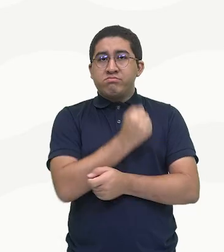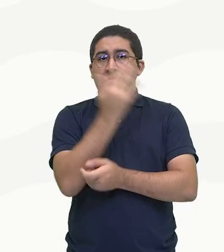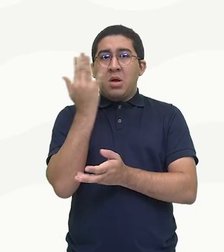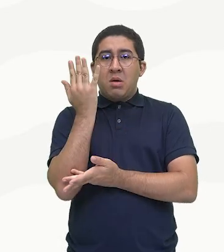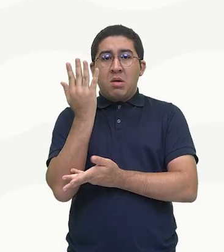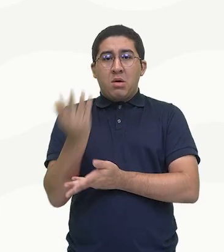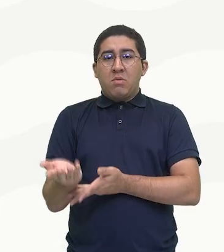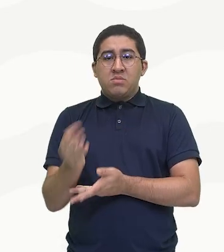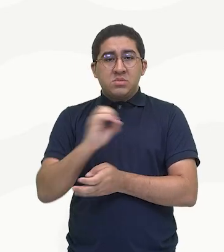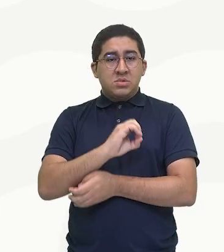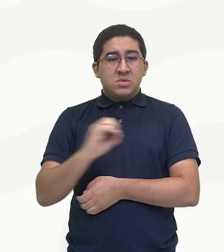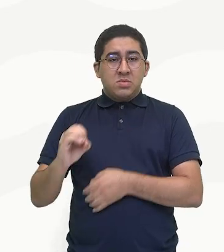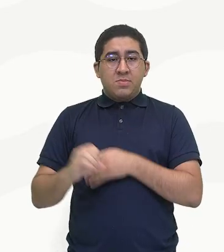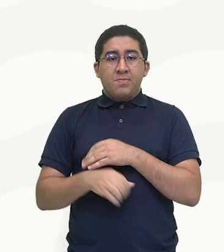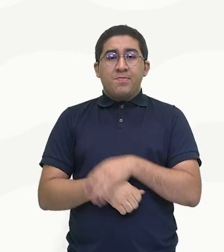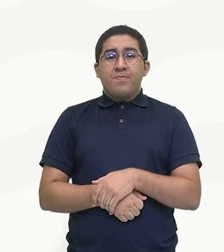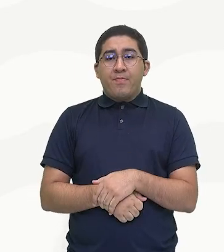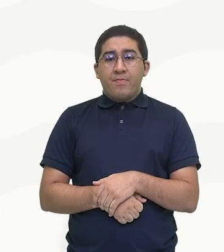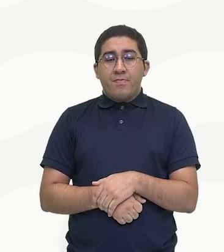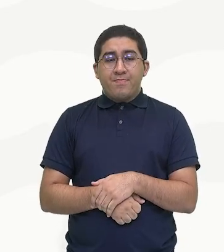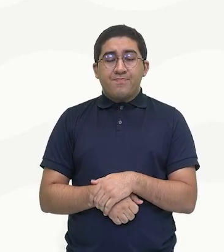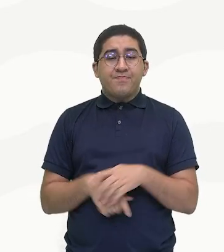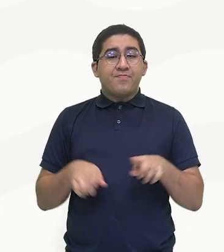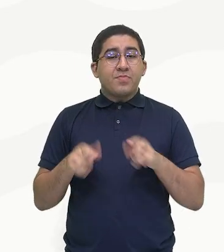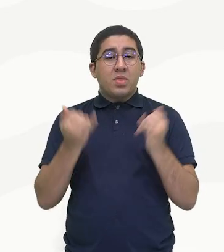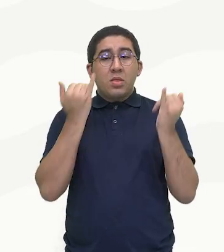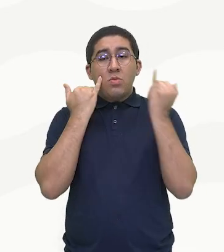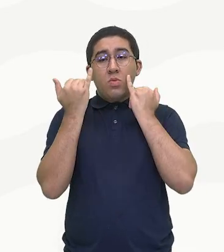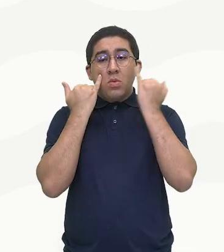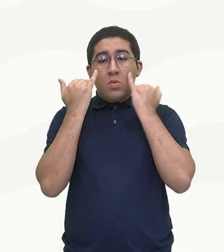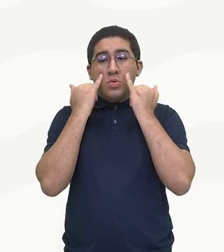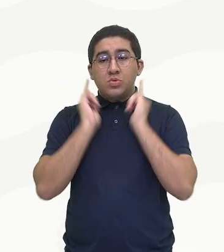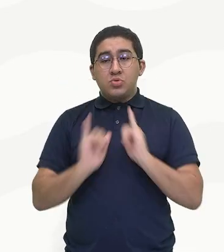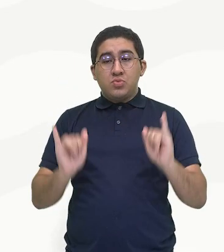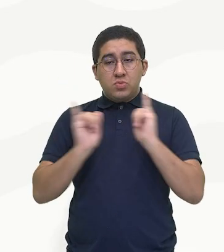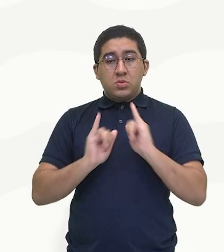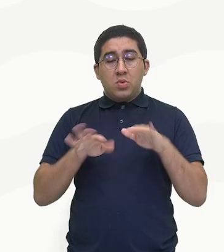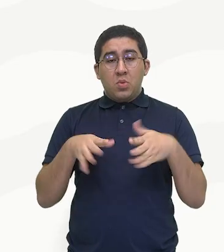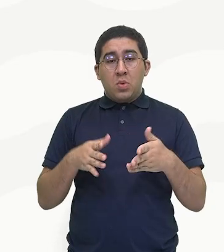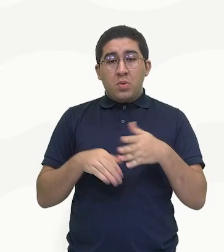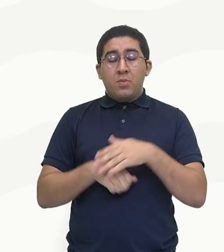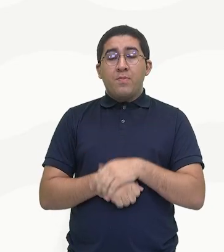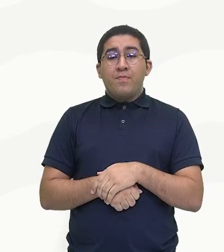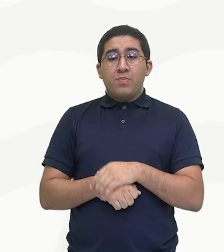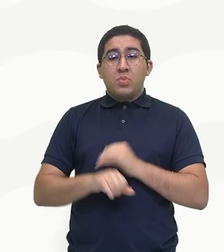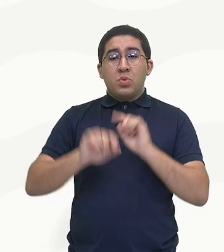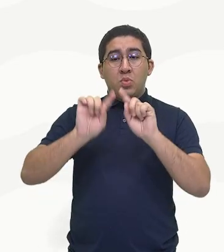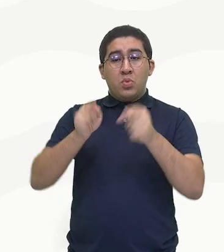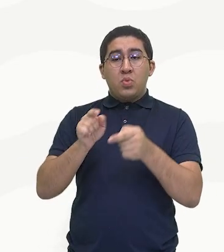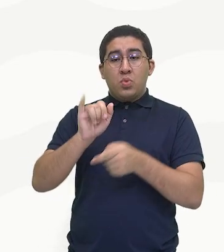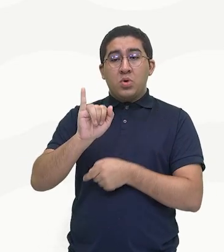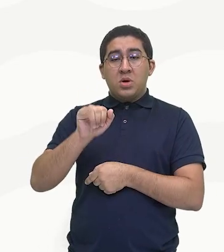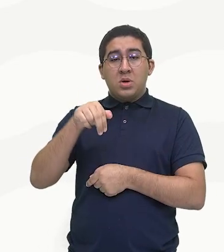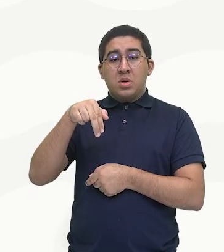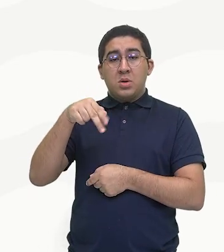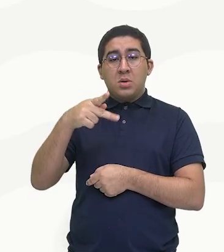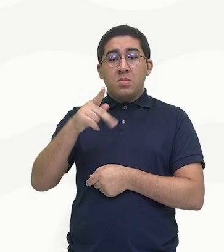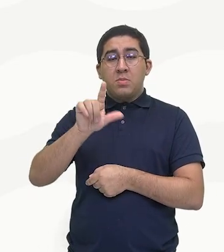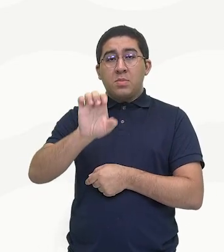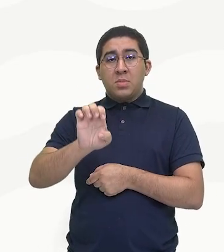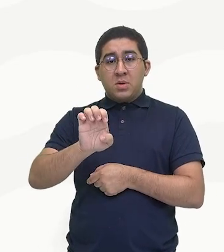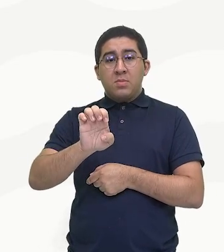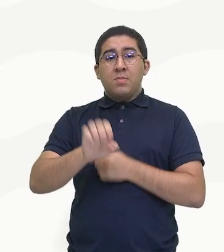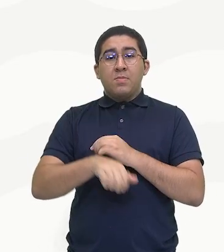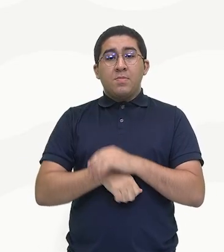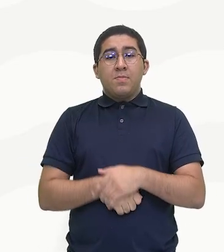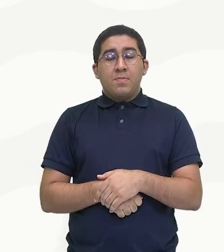valor é muito grande. E esses dados foram divulgados pelo Instituto Nacional de Pesquisas Espaciais, o